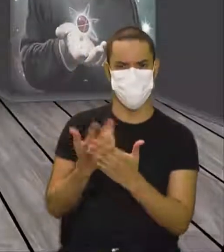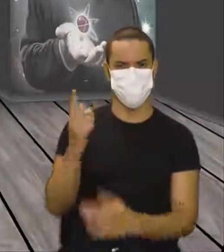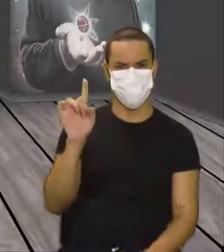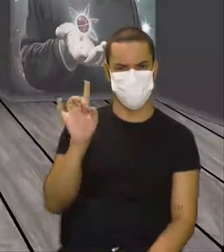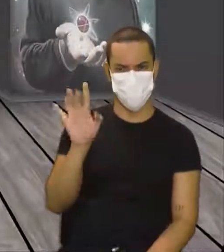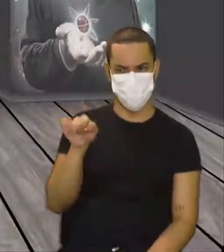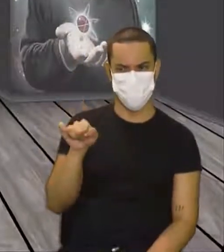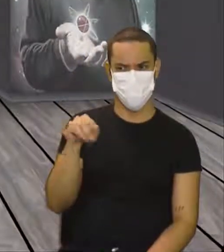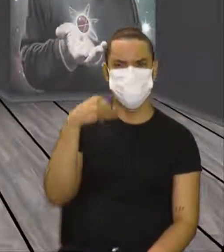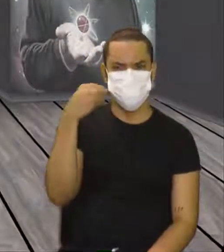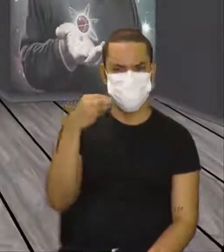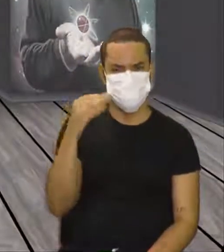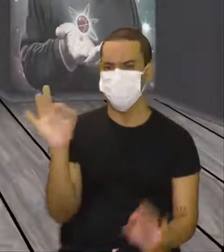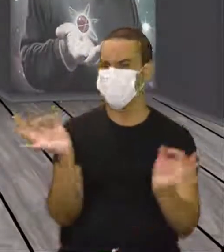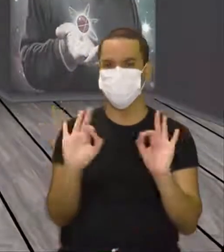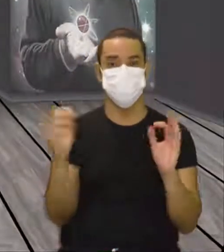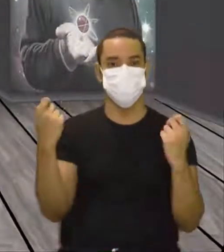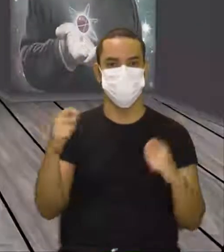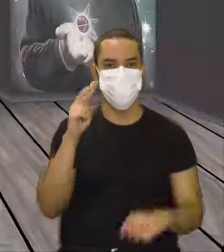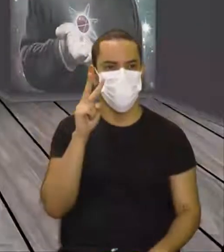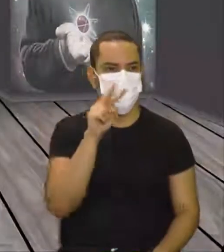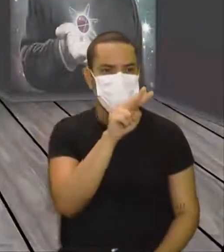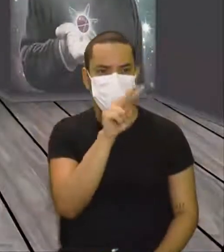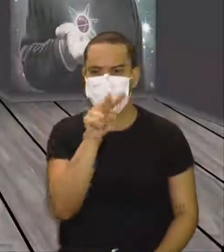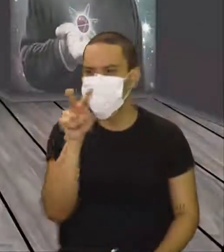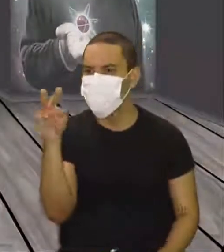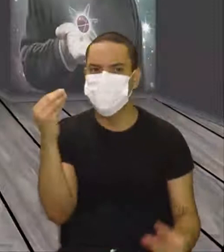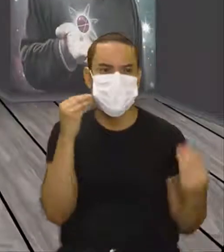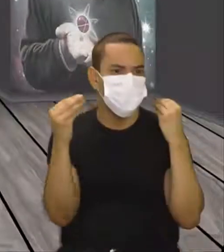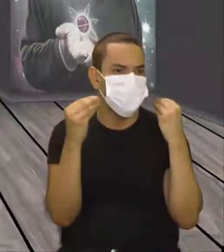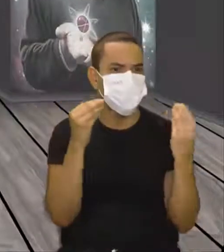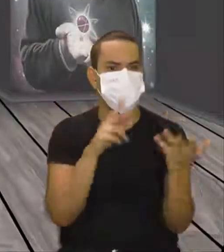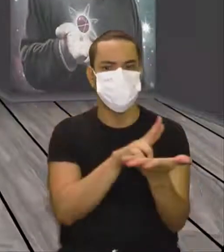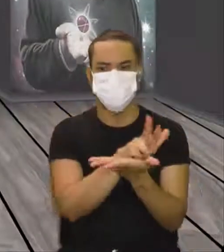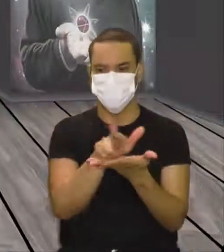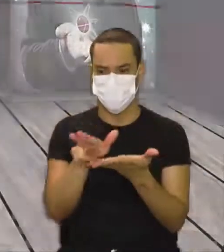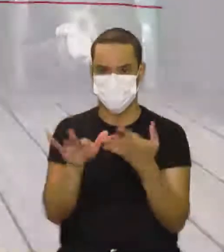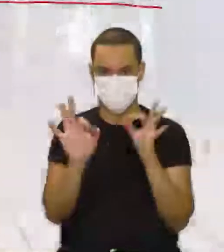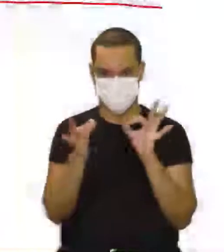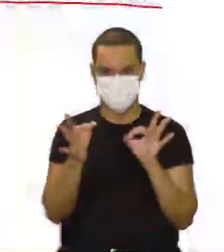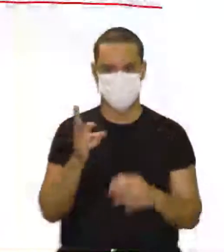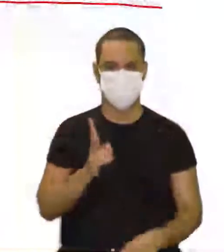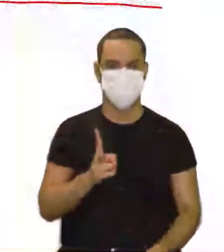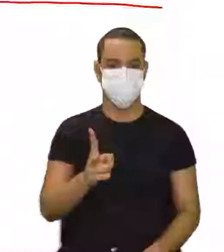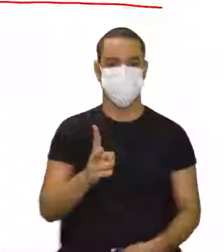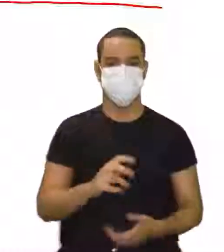somente com experimentação. Você tem que observar alguns experimentos, certo? Vamos lá, continuando.